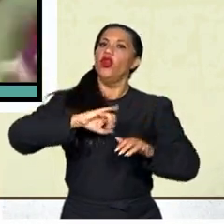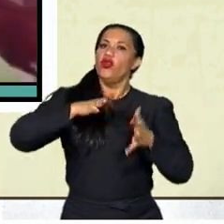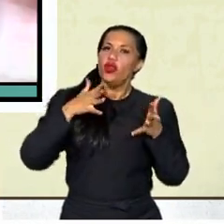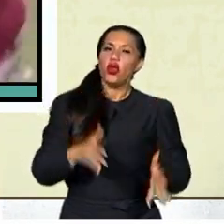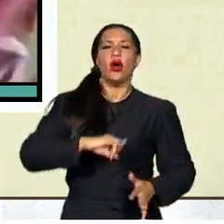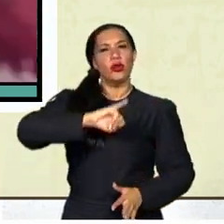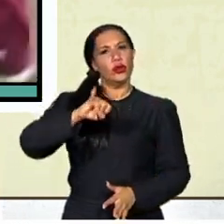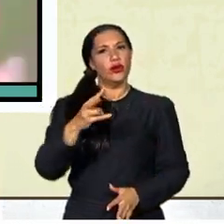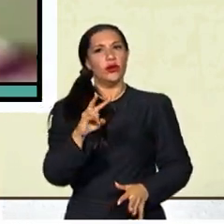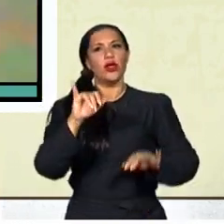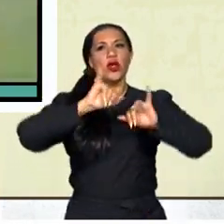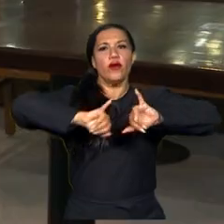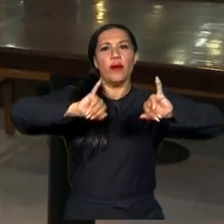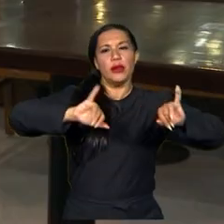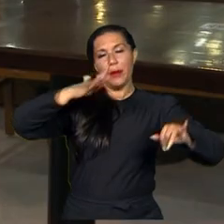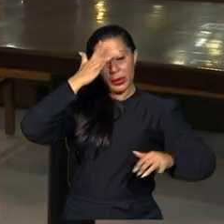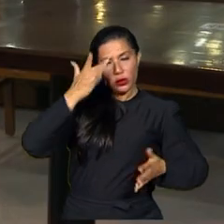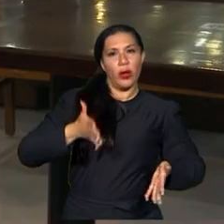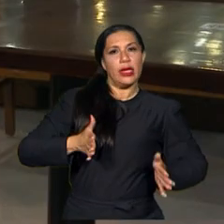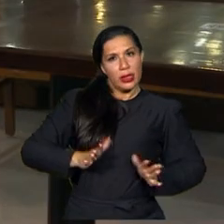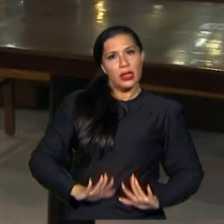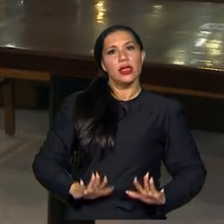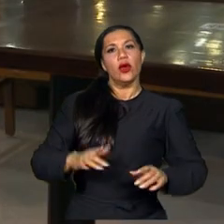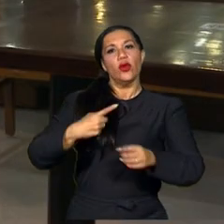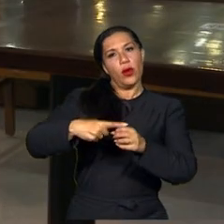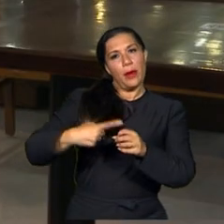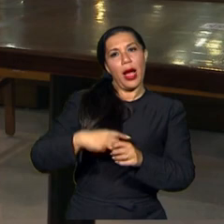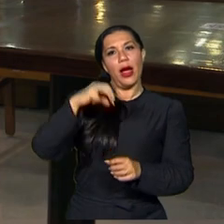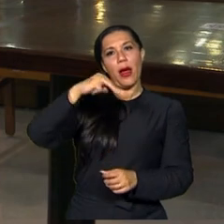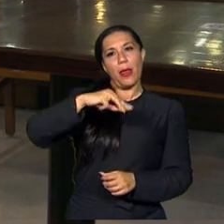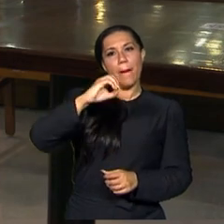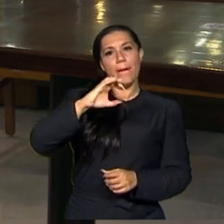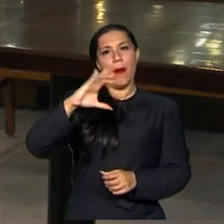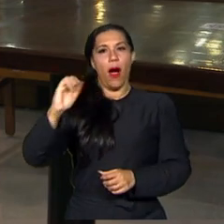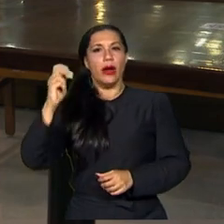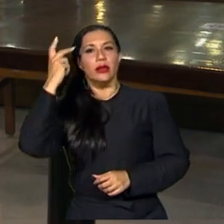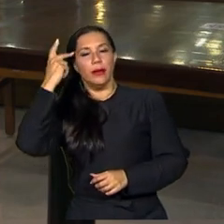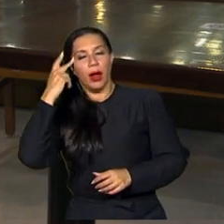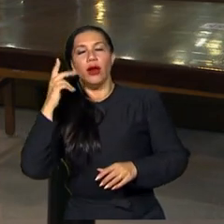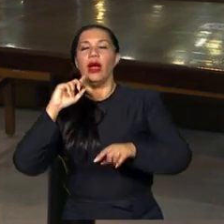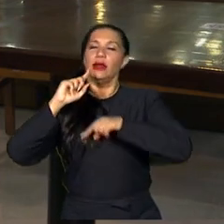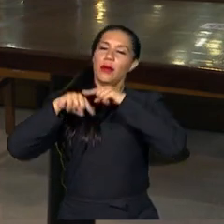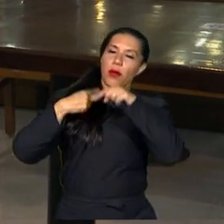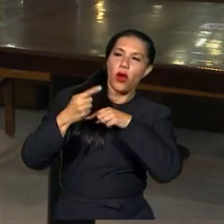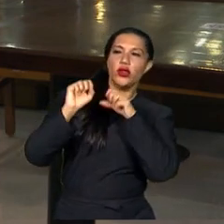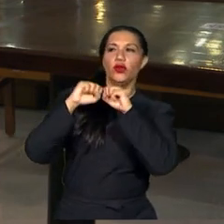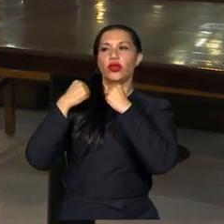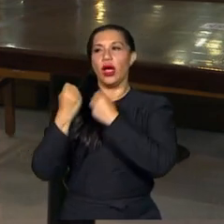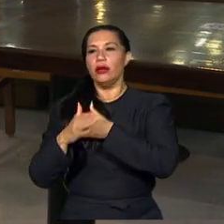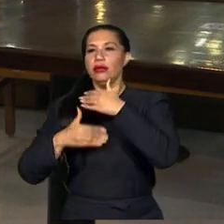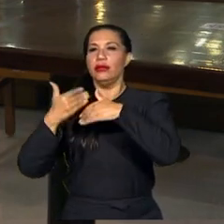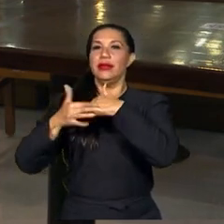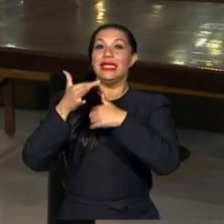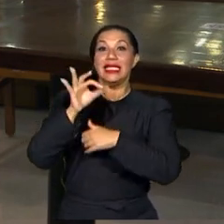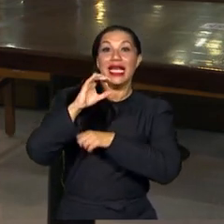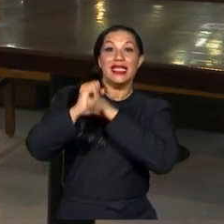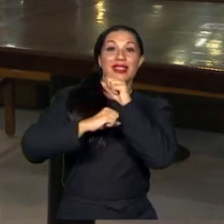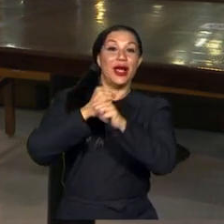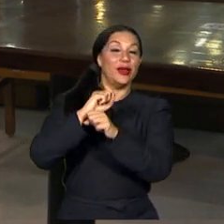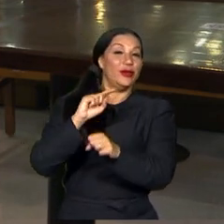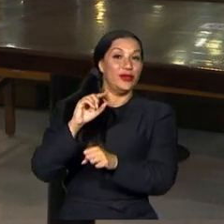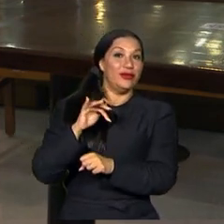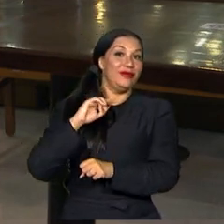para trazer informação para o moquense. E assim, aos poucos, foi começando aí num estádio, em outro, e hoje, 10 anos depois, a